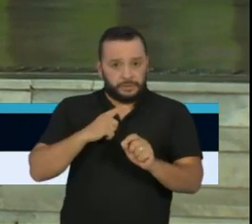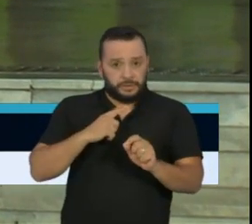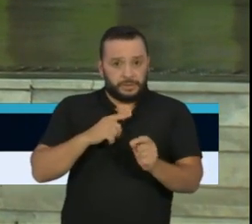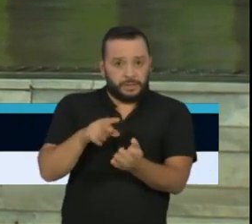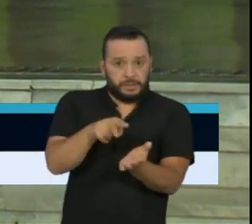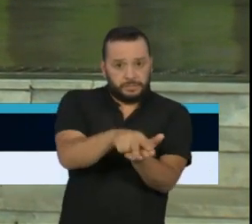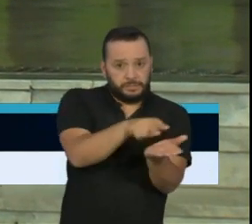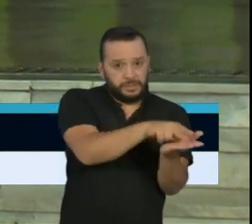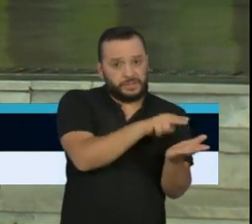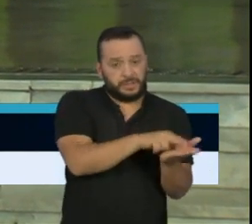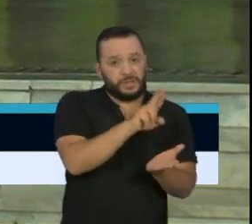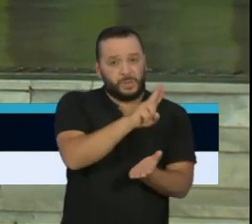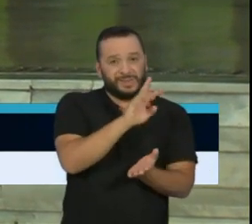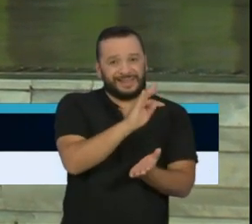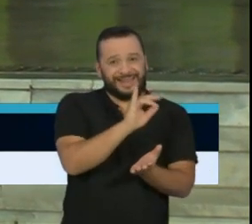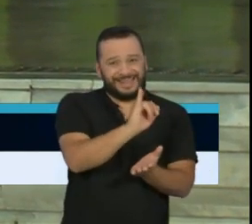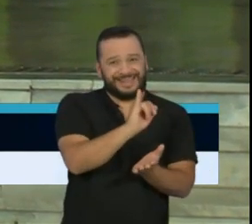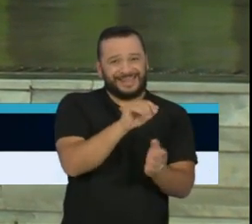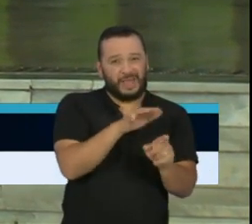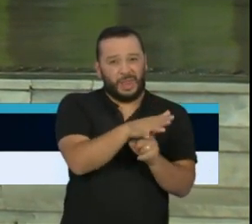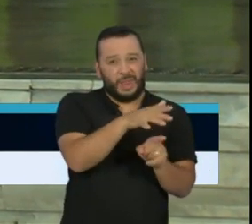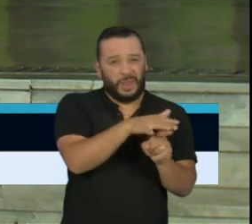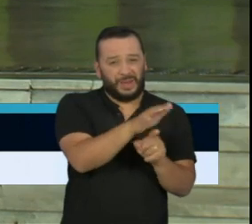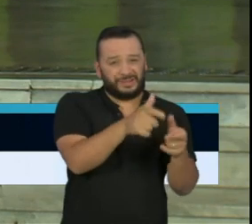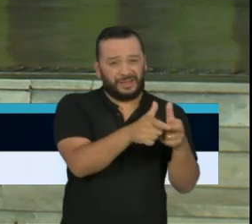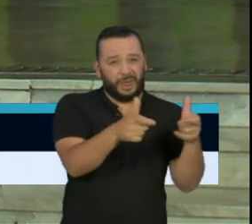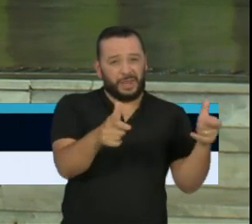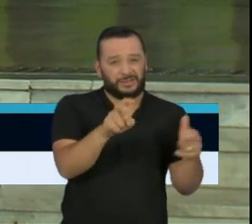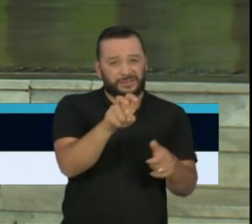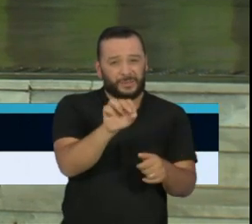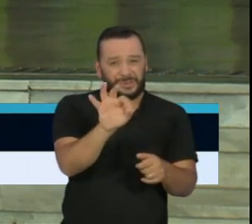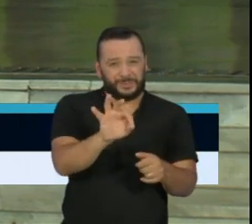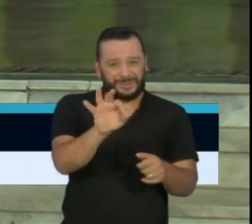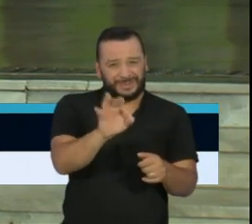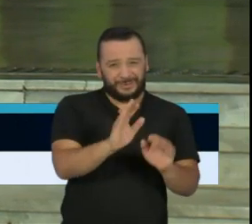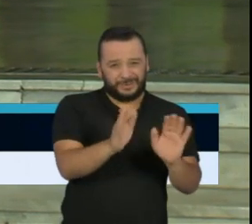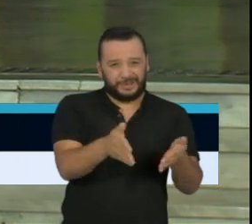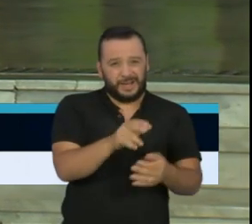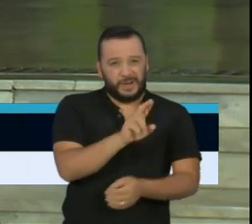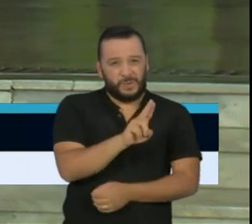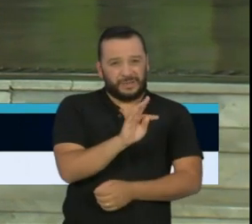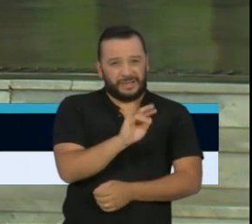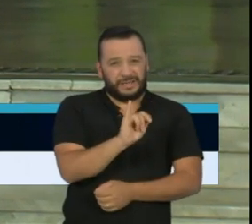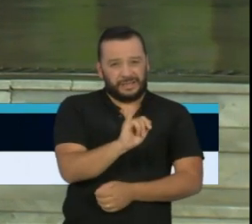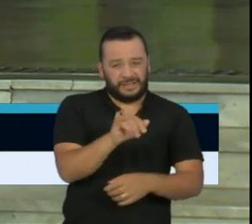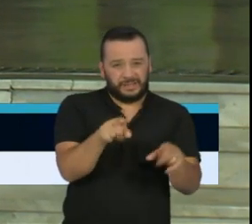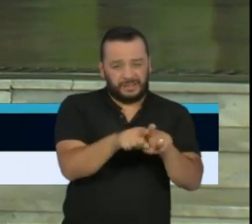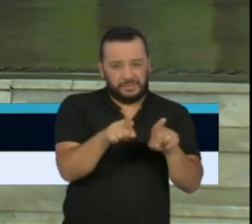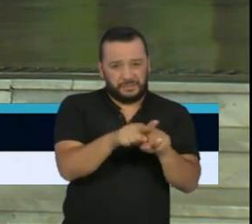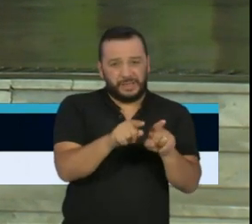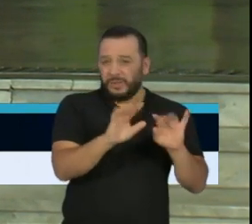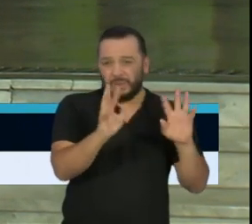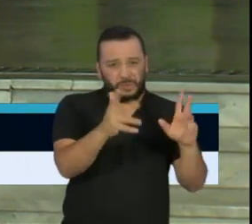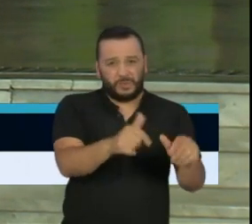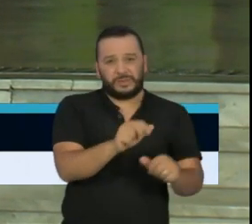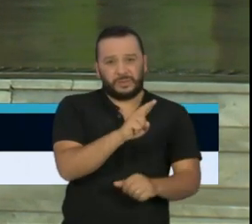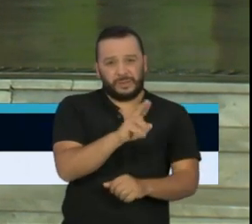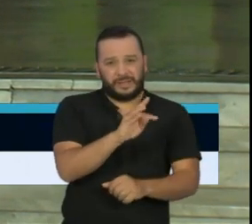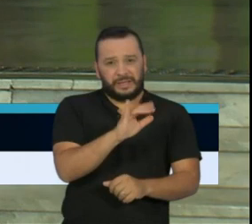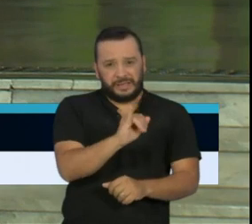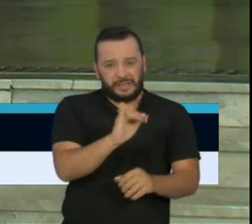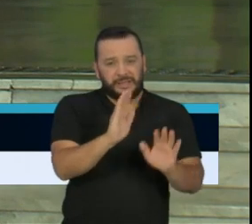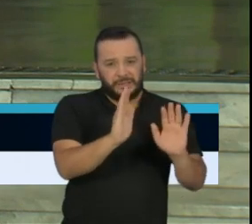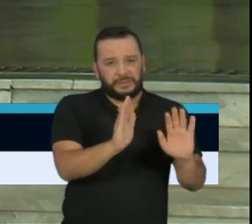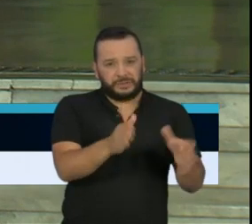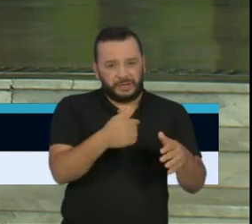leitos de UTI. Nós aumentamos praticamente 50% o número de leitos de UTI. Todas aquelas que estavam disponíveis e